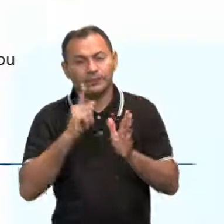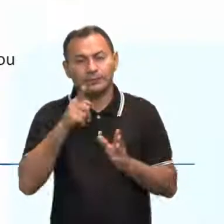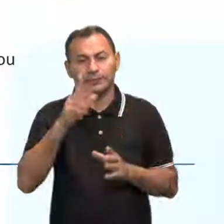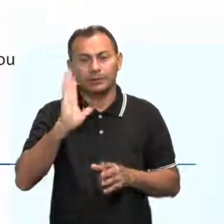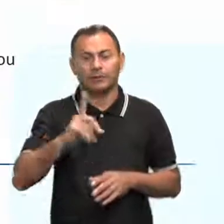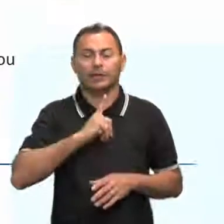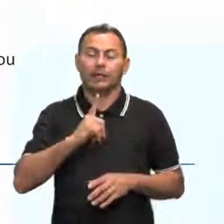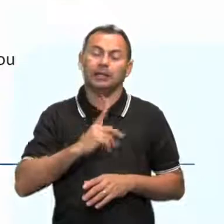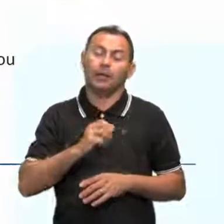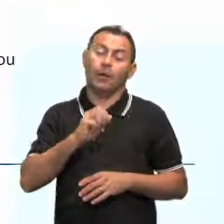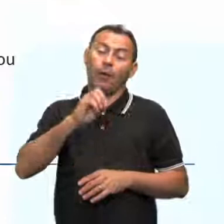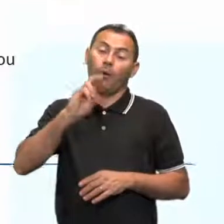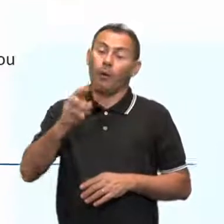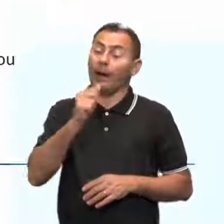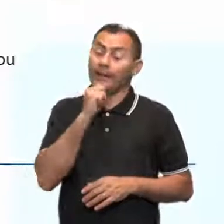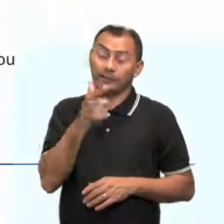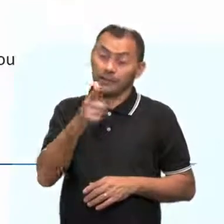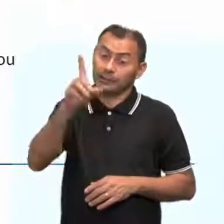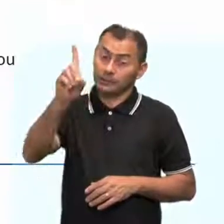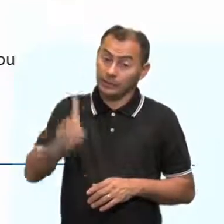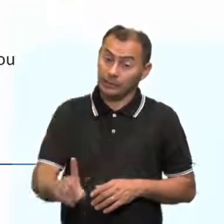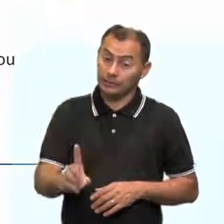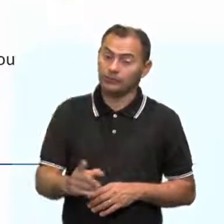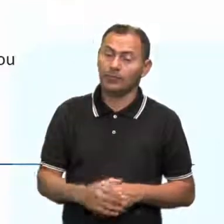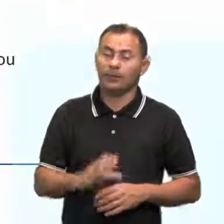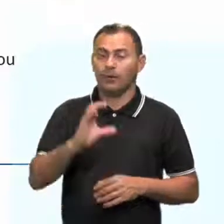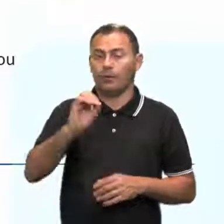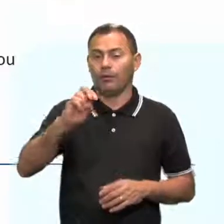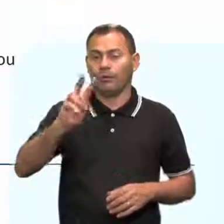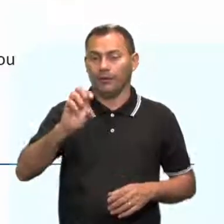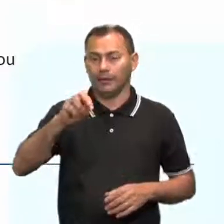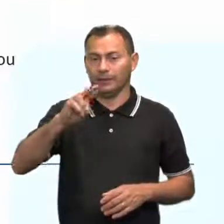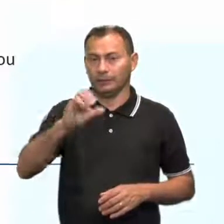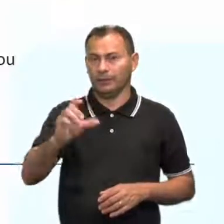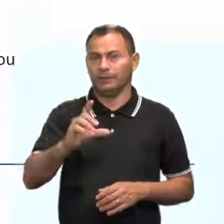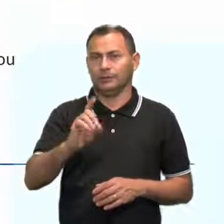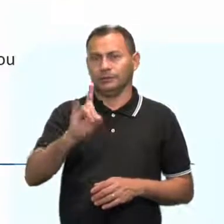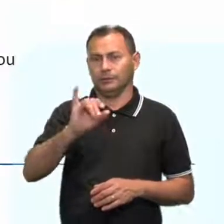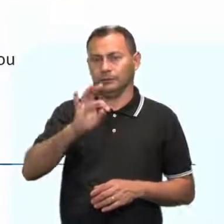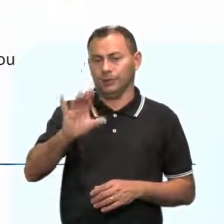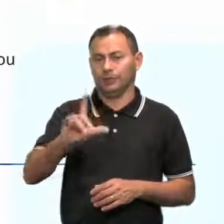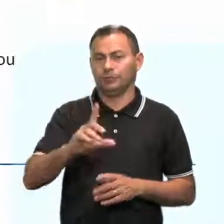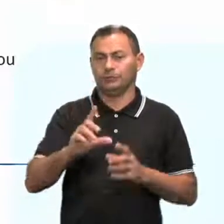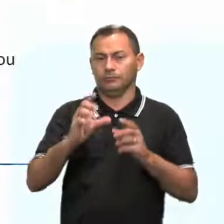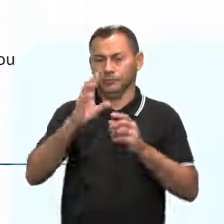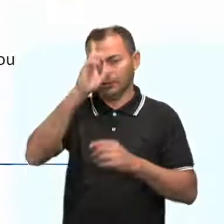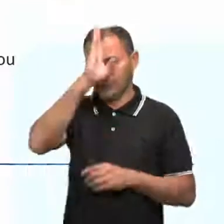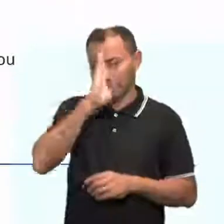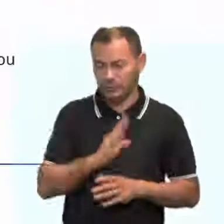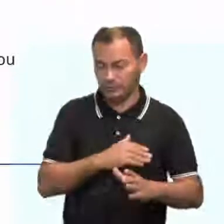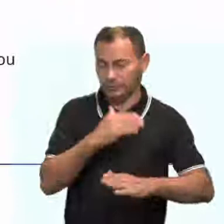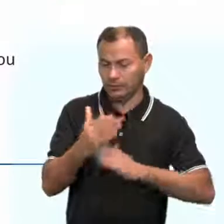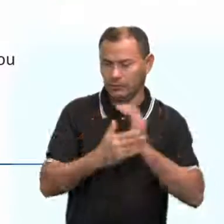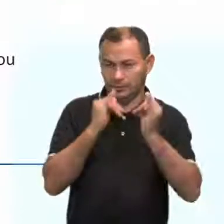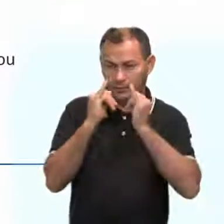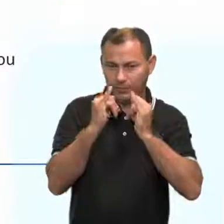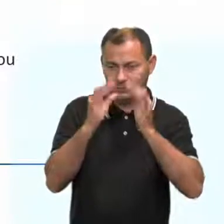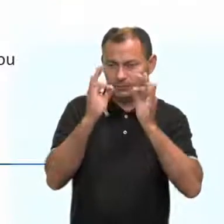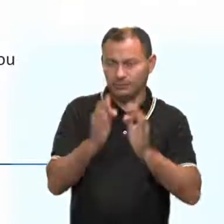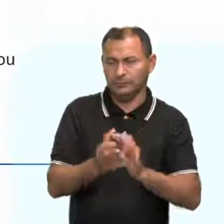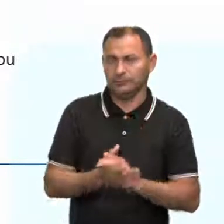tem, ou se você às vezes não tem direito, a um conversor digital gratuito. Lá eles têm toda essa informação.